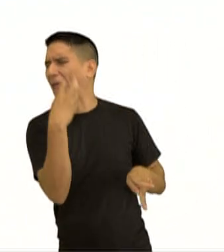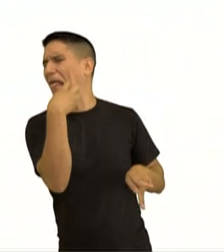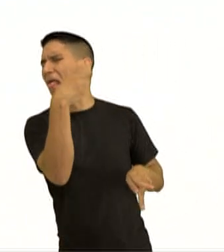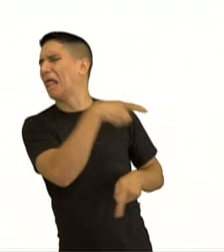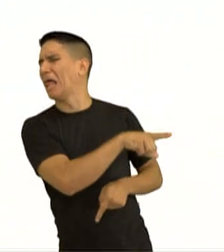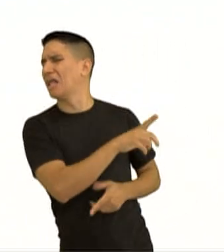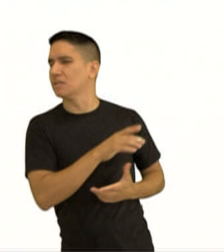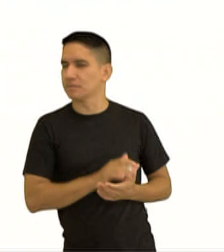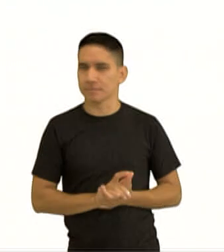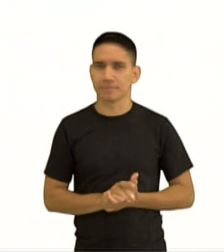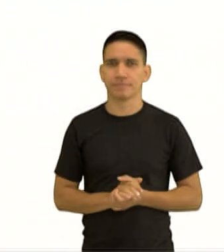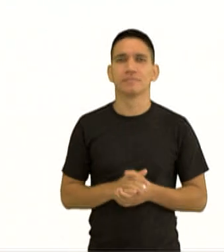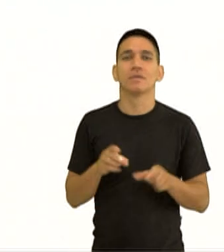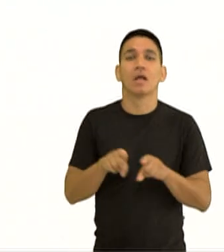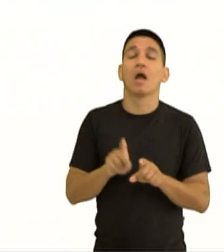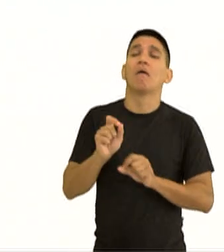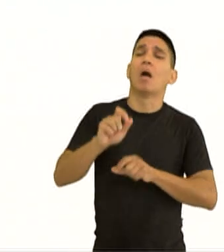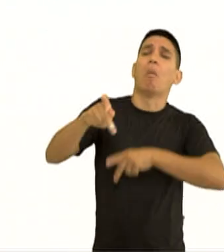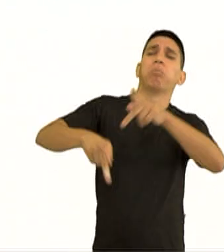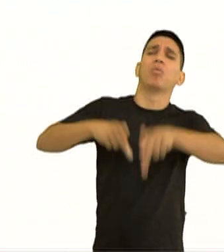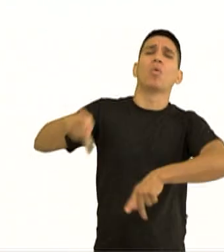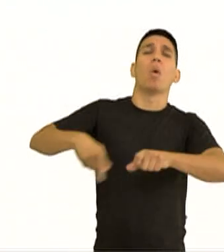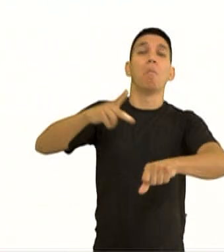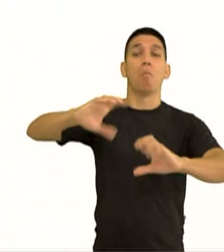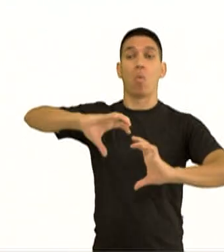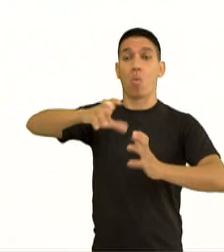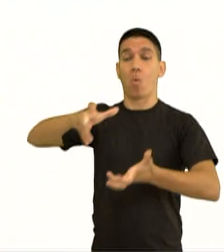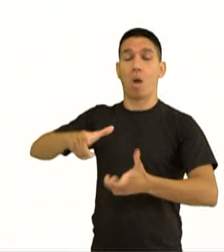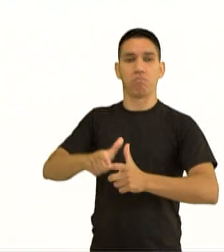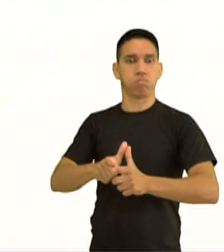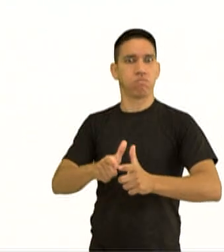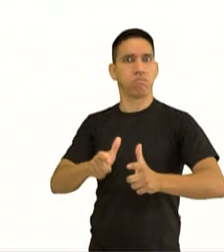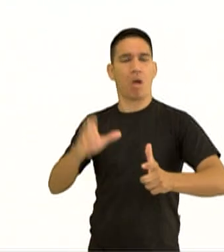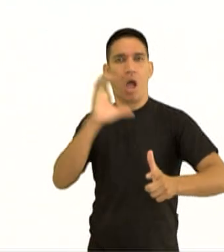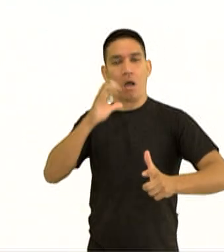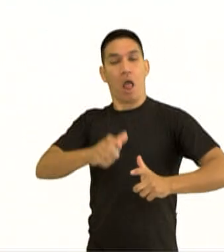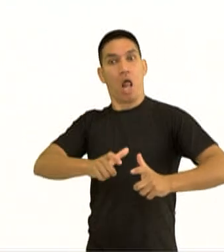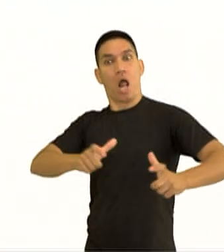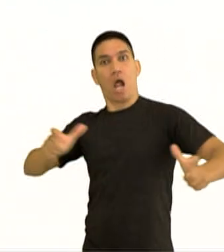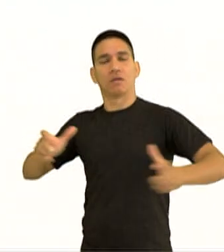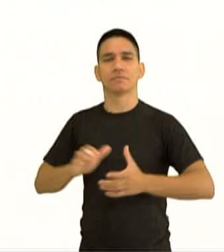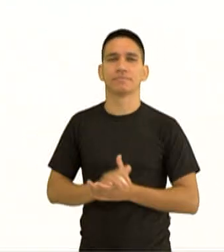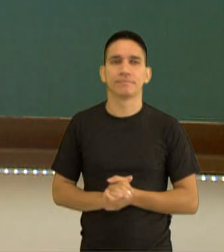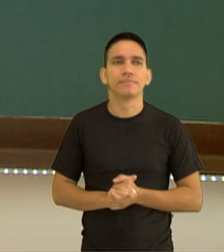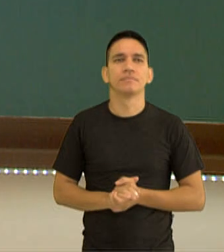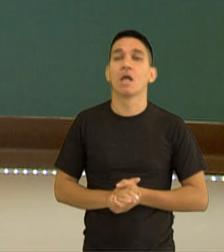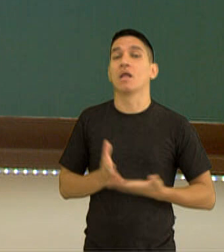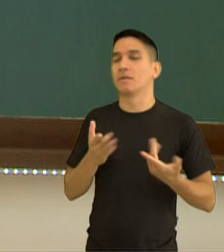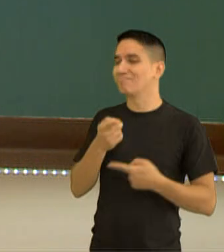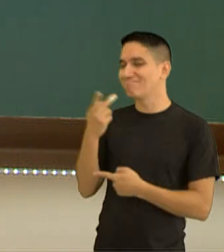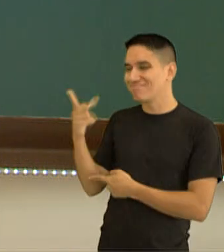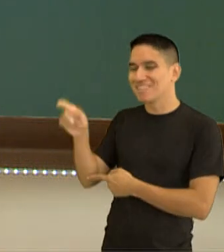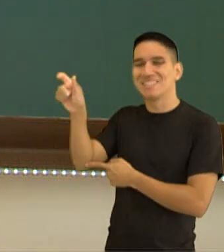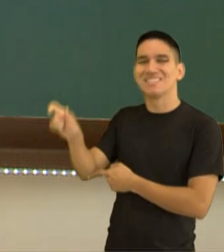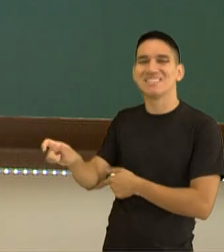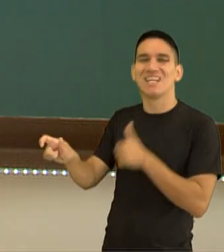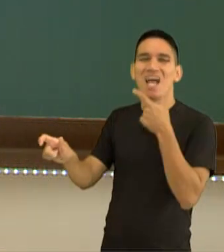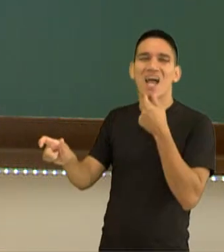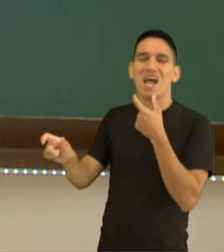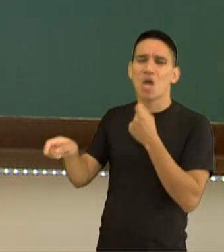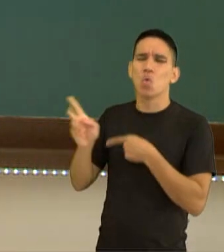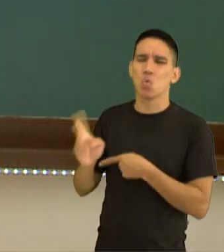fora. A população do mundo está aumentando muito rápido e ele ainda está doente, mas